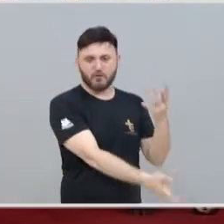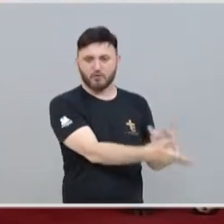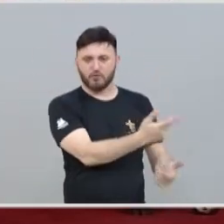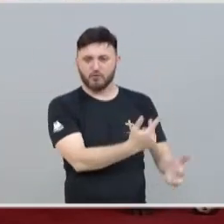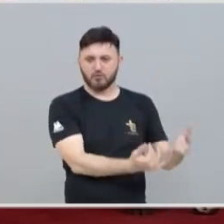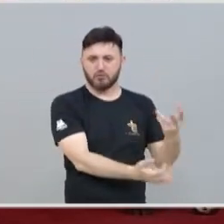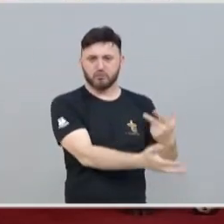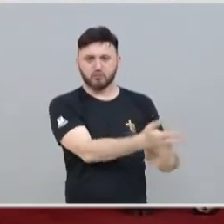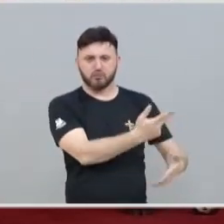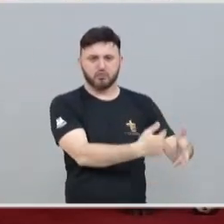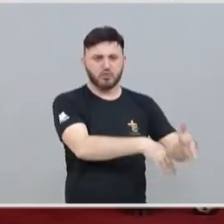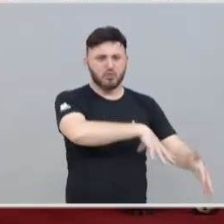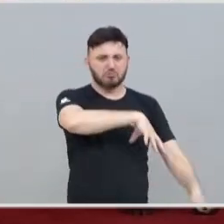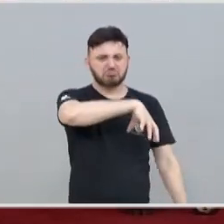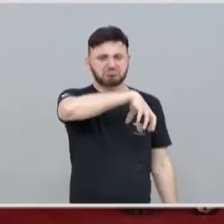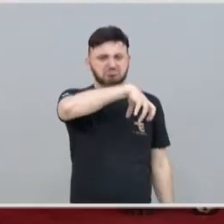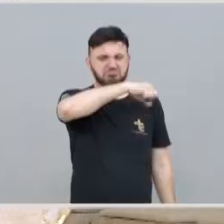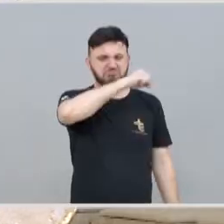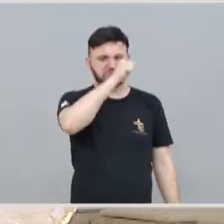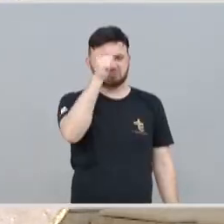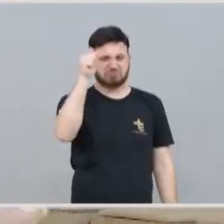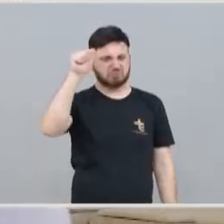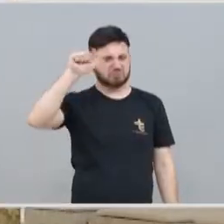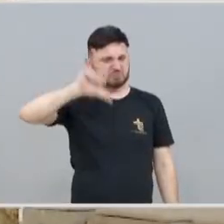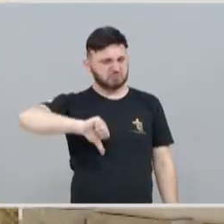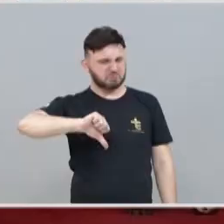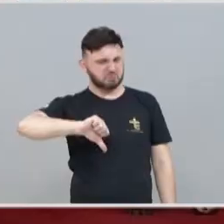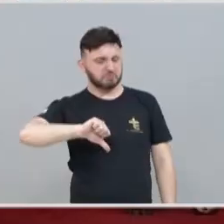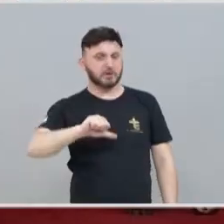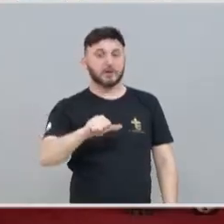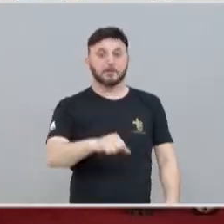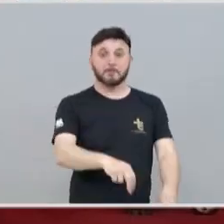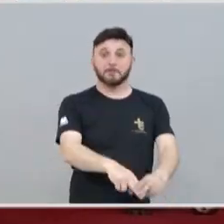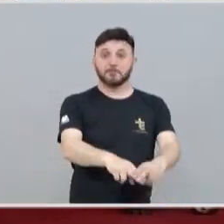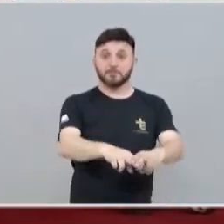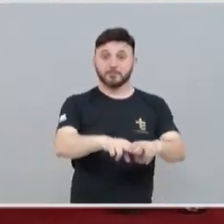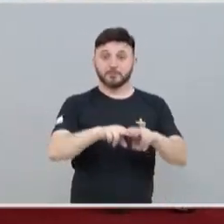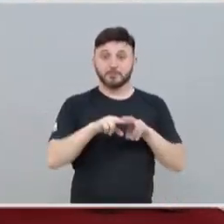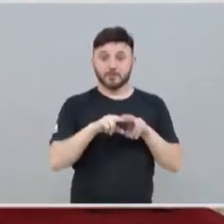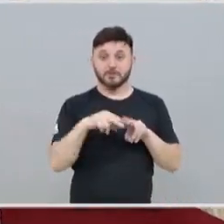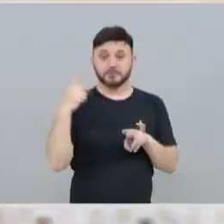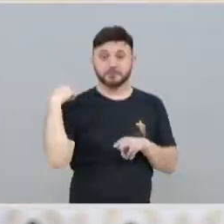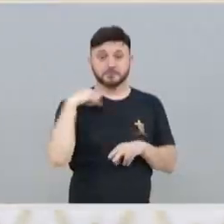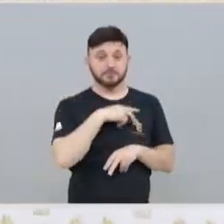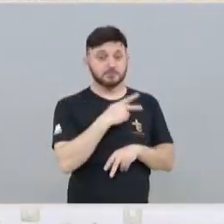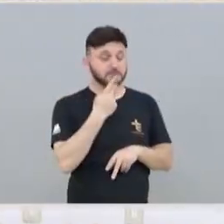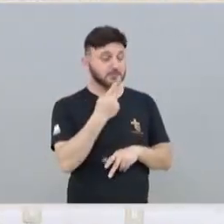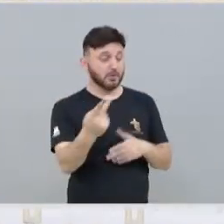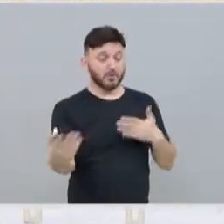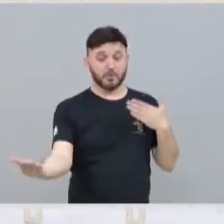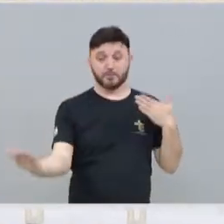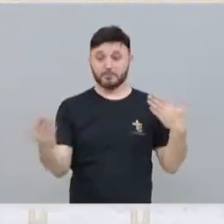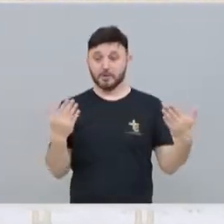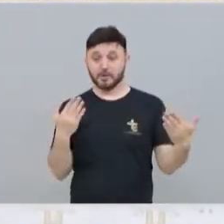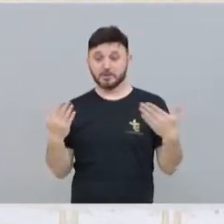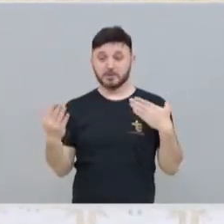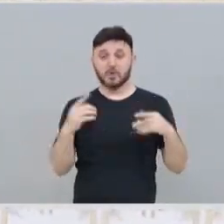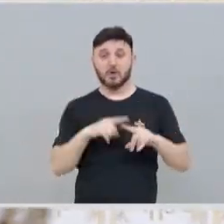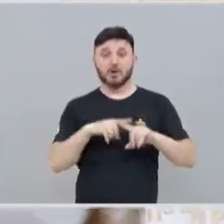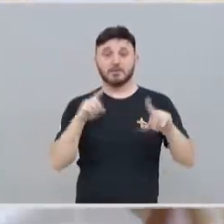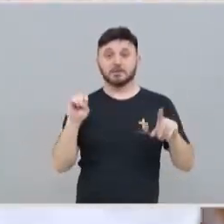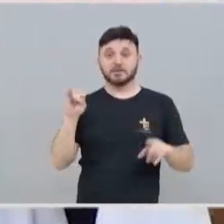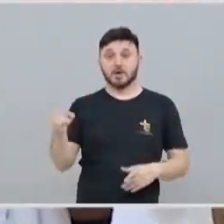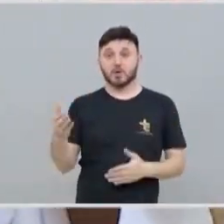queimando um cheiro horrível por isso aqui nós estamos falando de comparação mas se a comparação